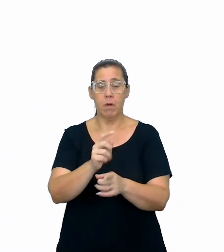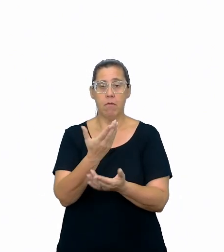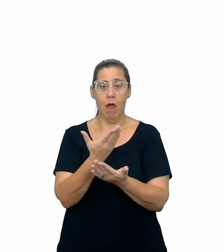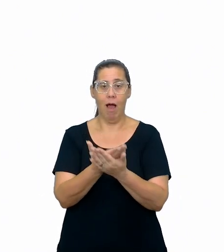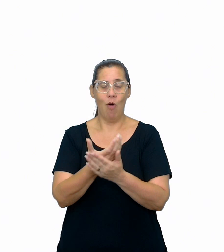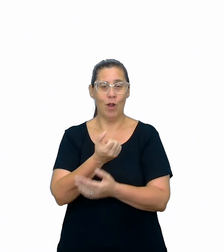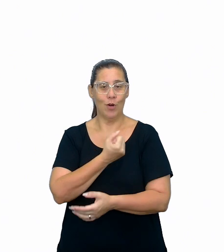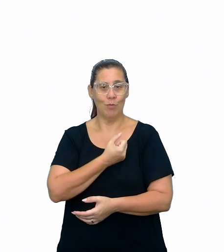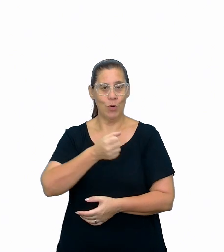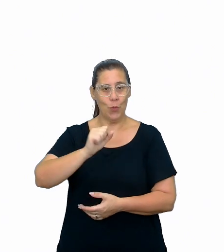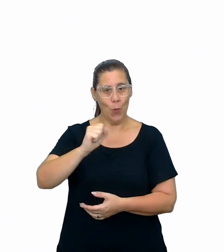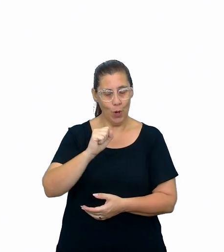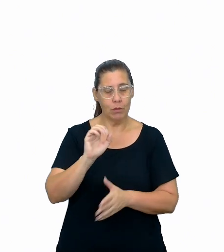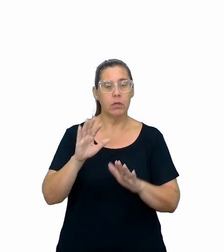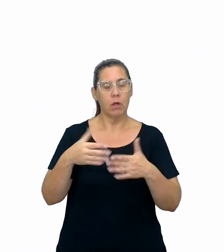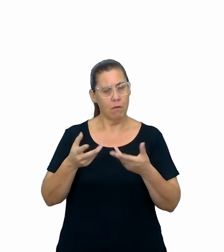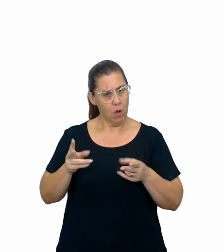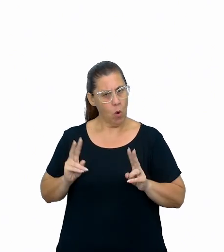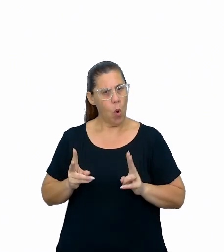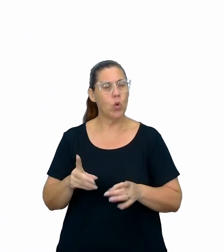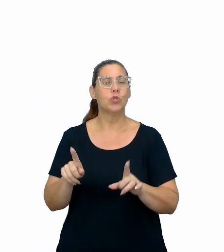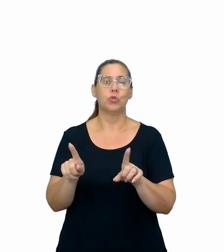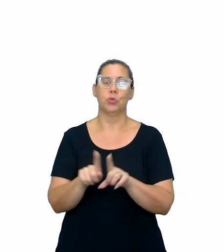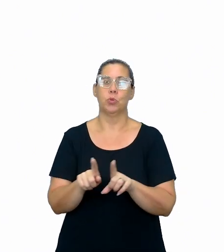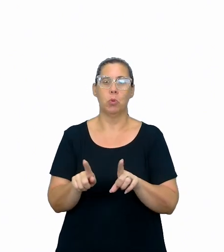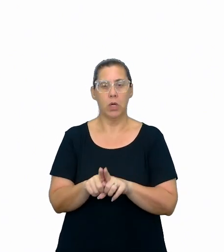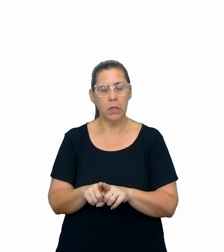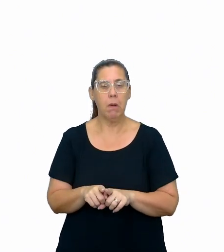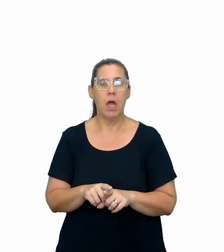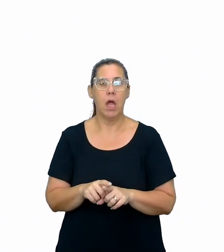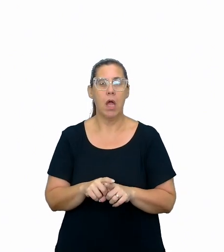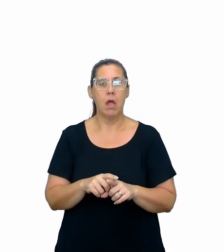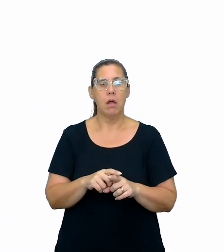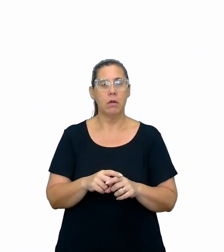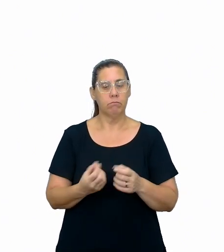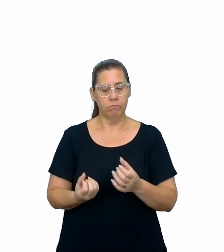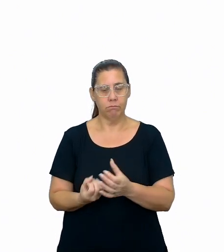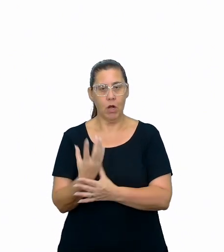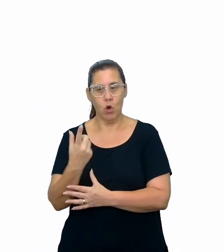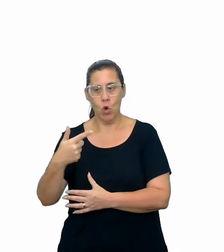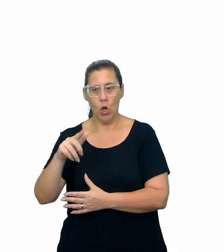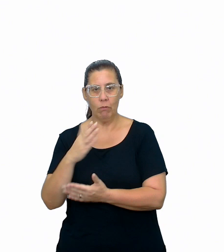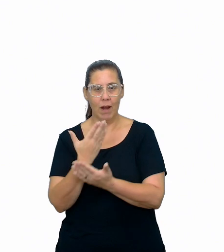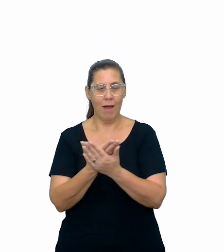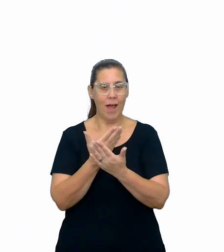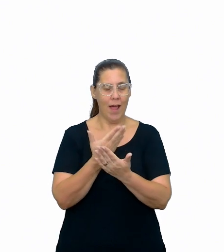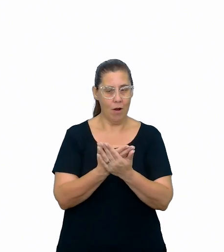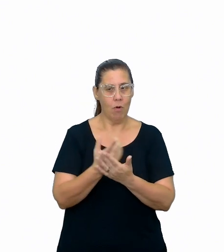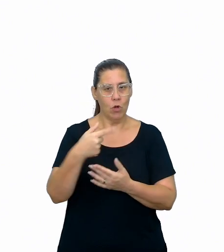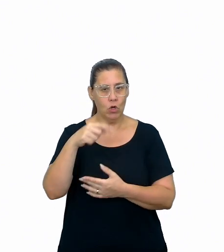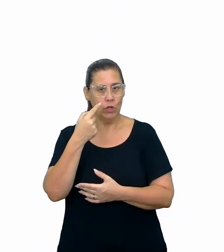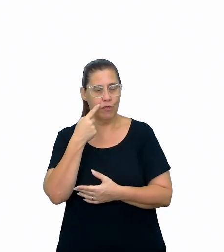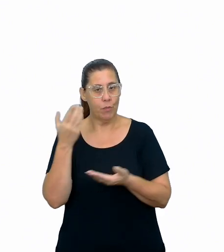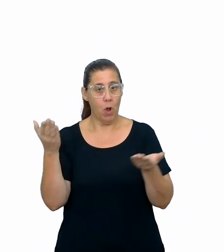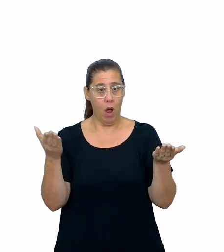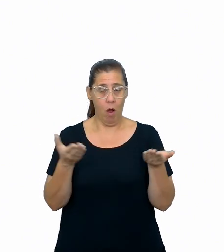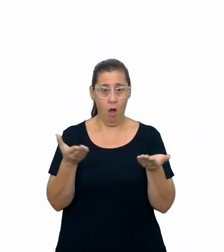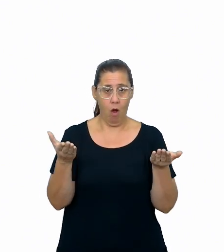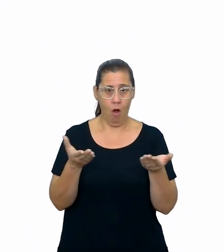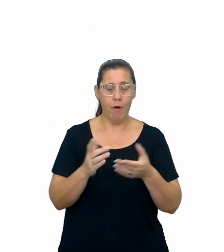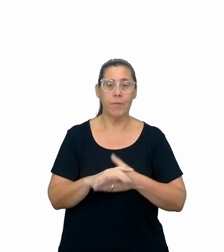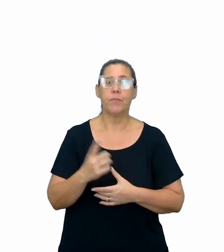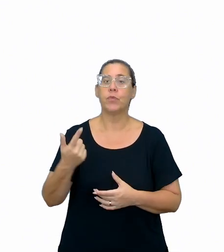aula 8. Então, ela vai continuar também aparecendo nas próximas aulas, como nós veremos aqui